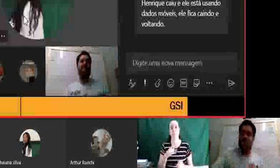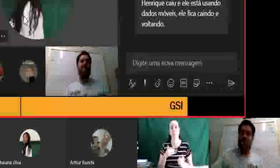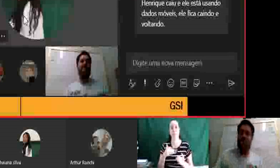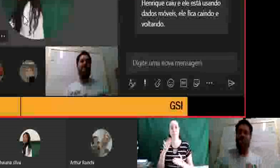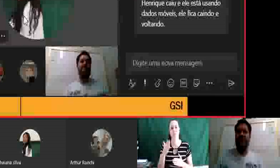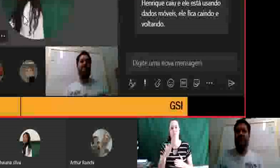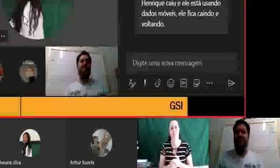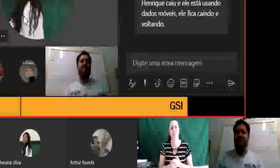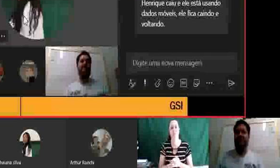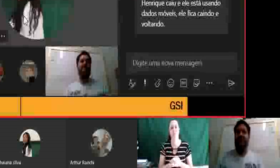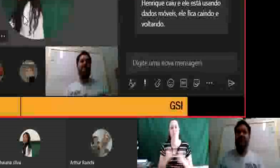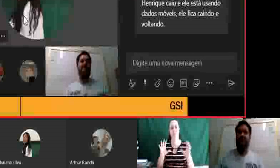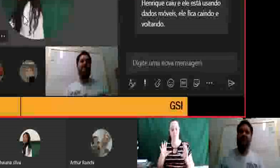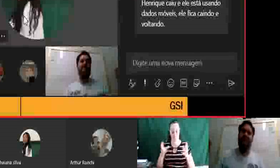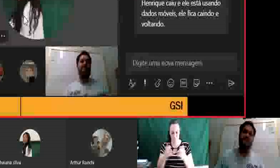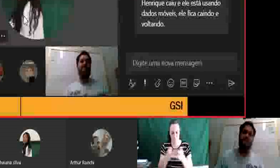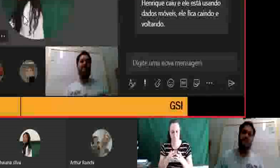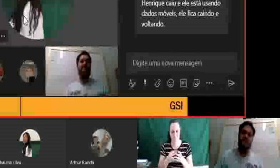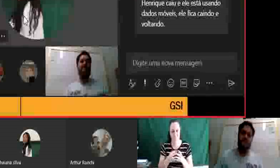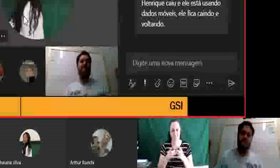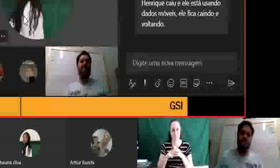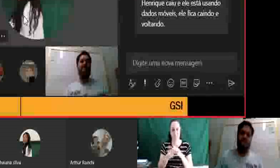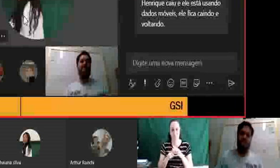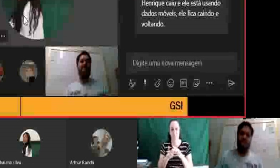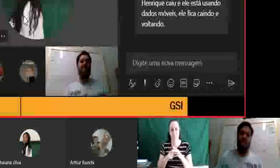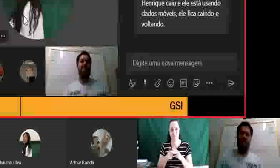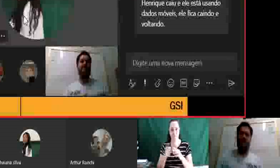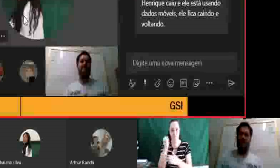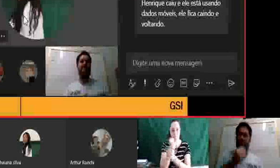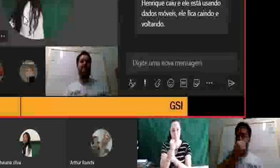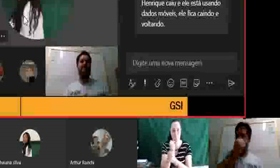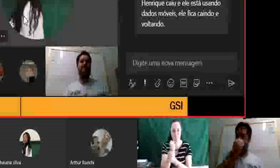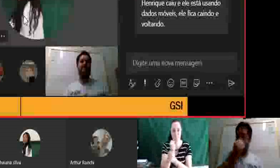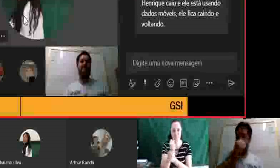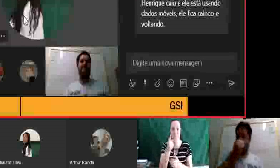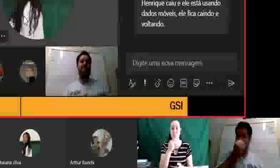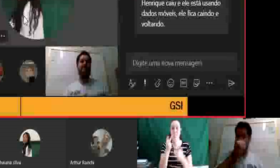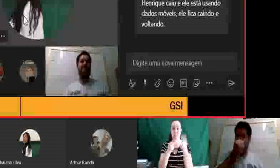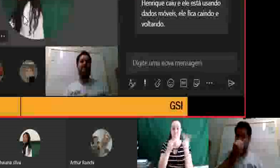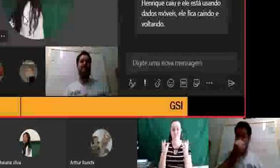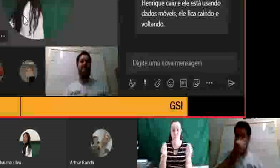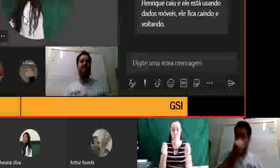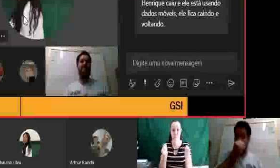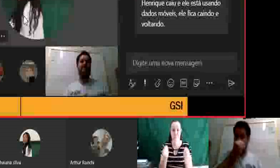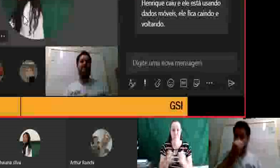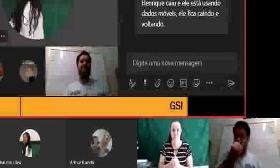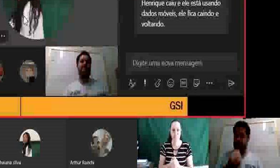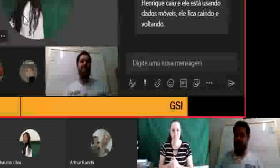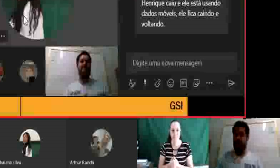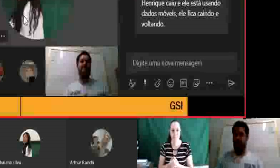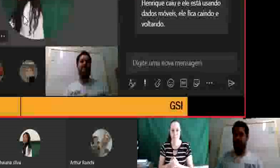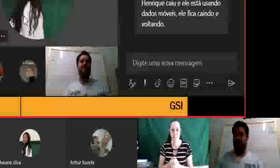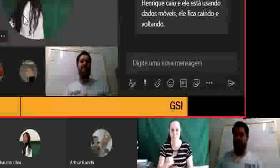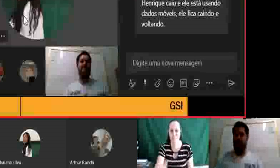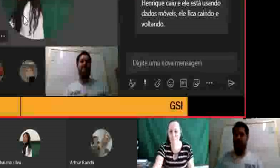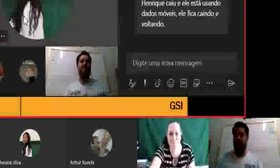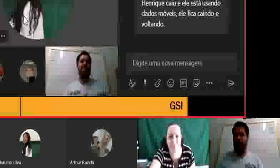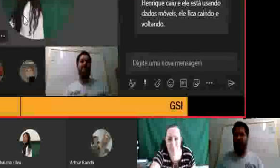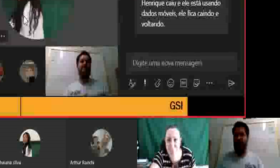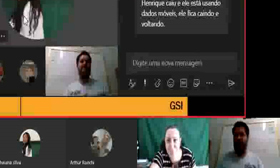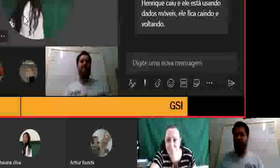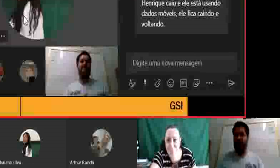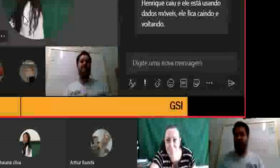.br, temos em 2014 mais de 3 milhões. Para funcionar bem, essa tabela é dividida e distribuída entre muitos e muitos servidores na internet.